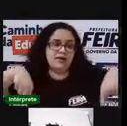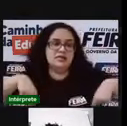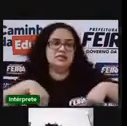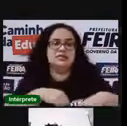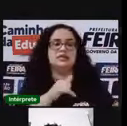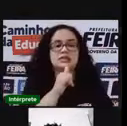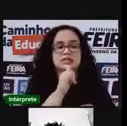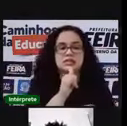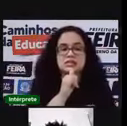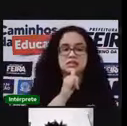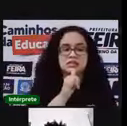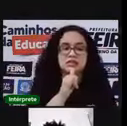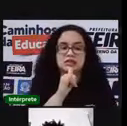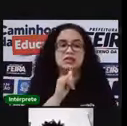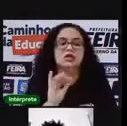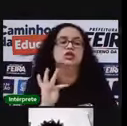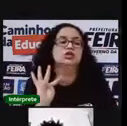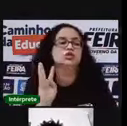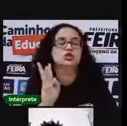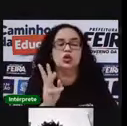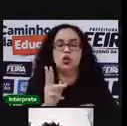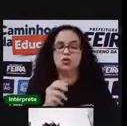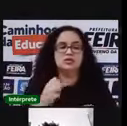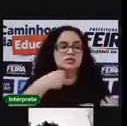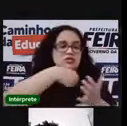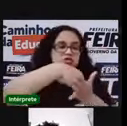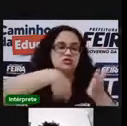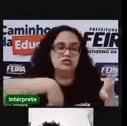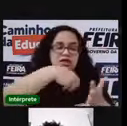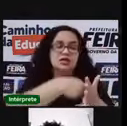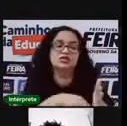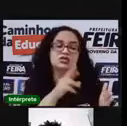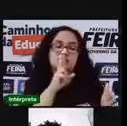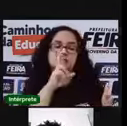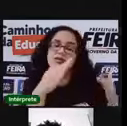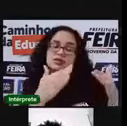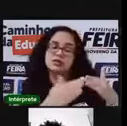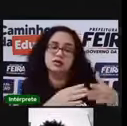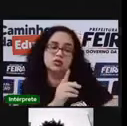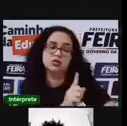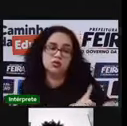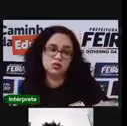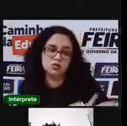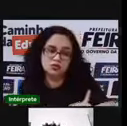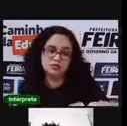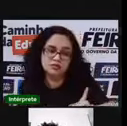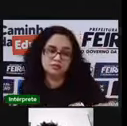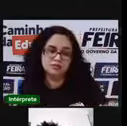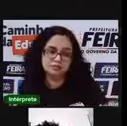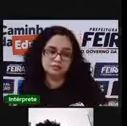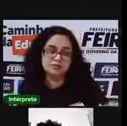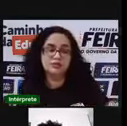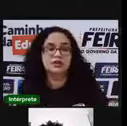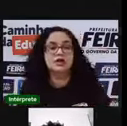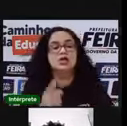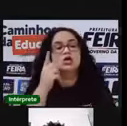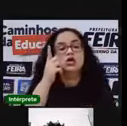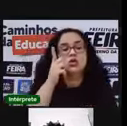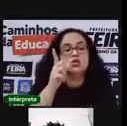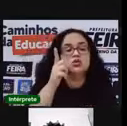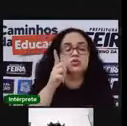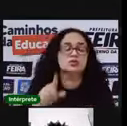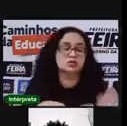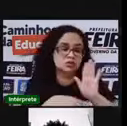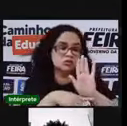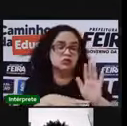quando eu faço todas as minhas tarefas escolares, na hora certa, no momento certo, eu consigo ser solidário com meu pai e